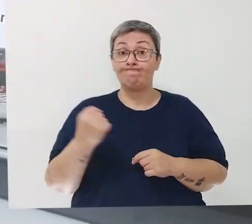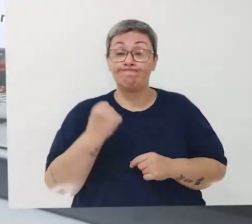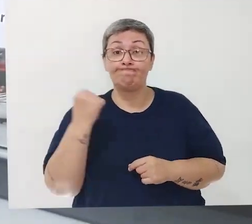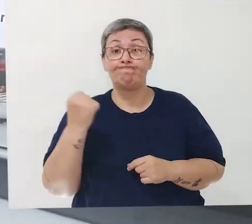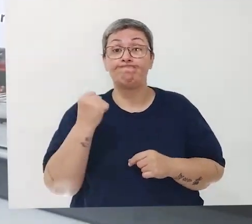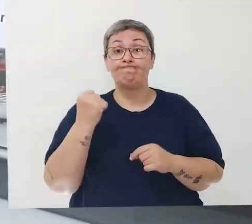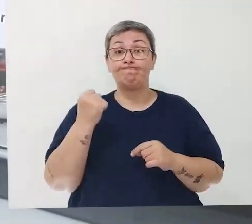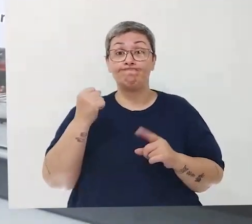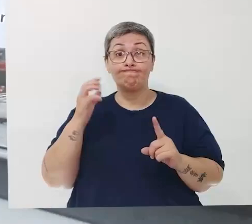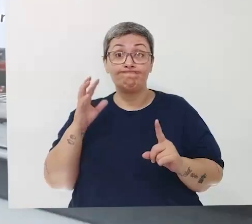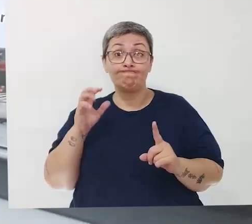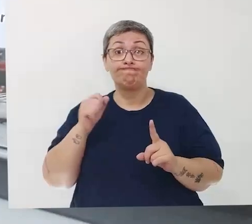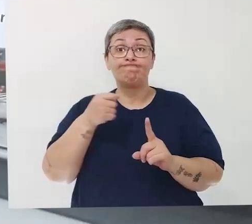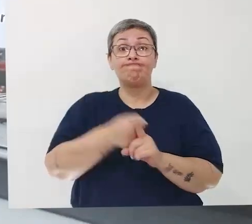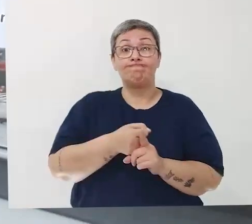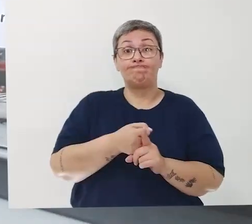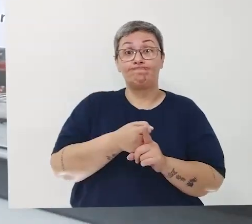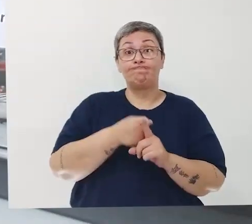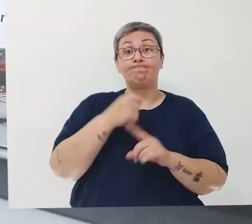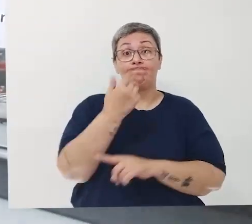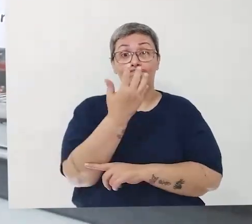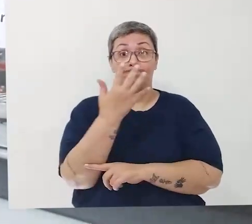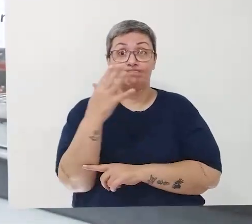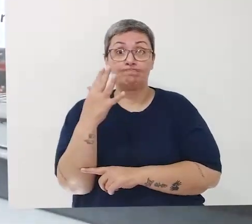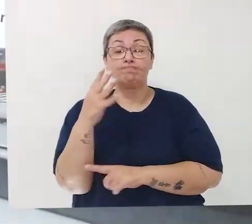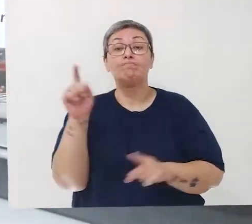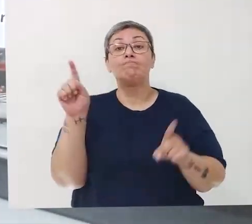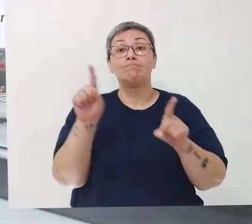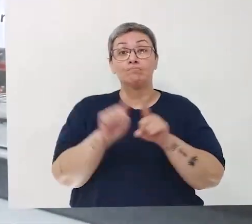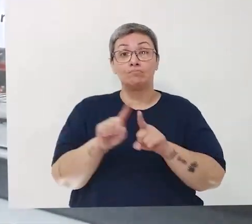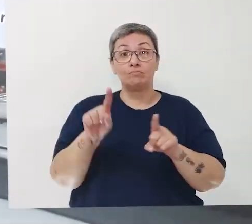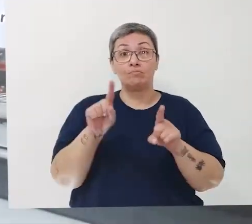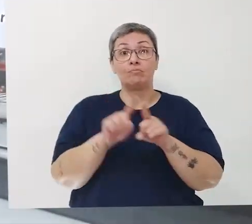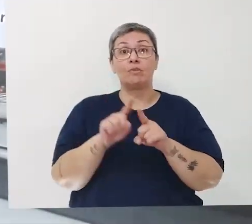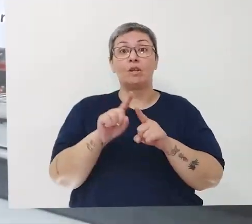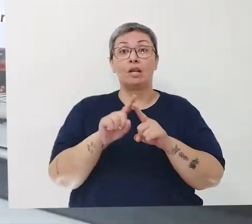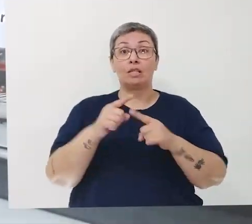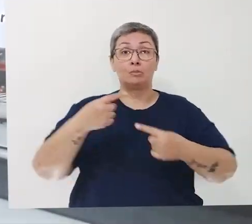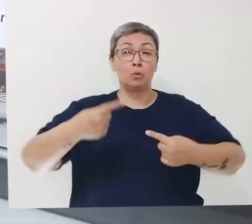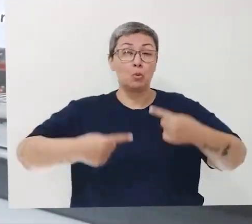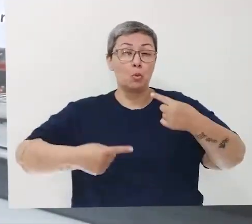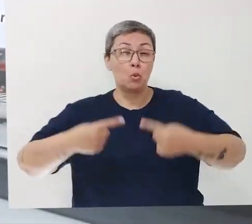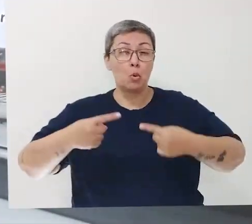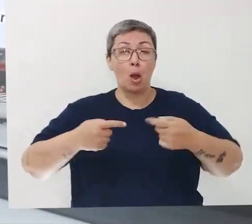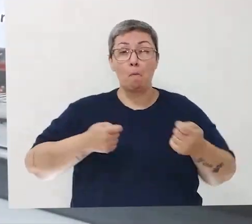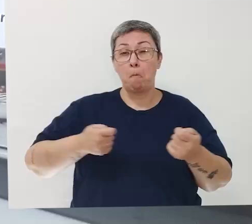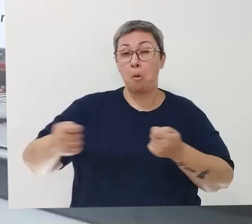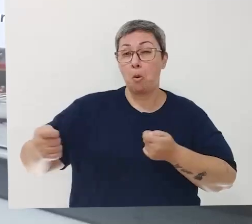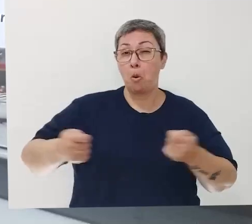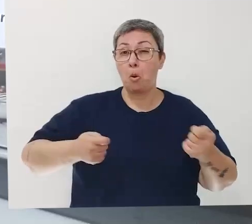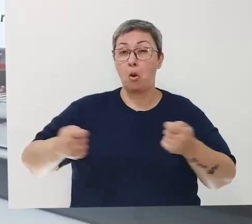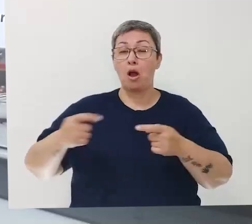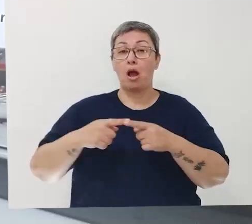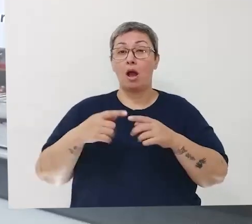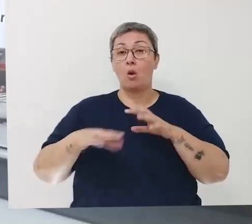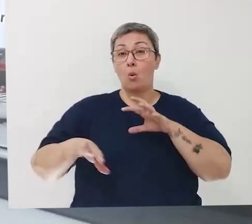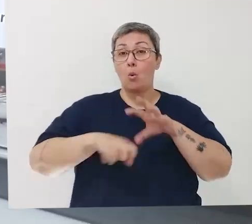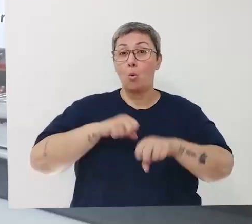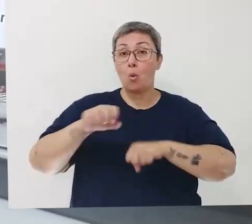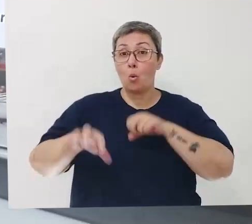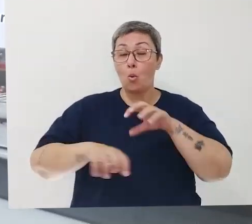o impacto ambiental e também disputas comerciais envolvendo a